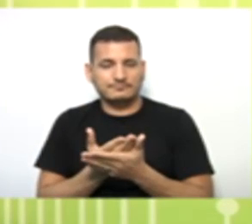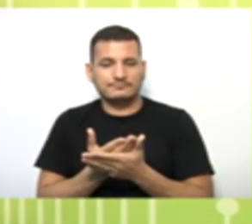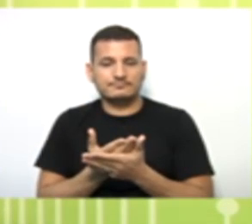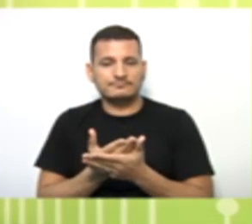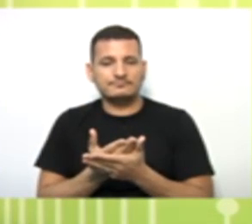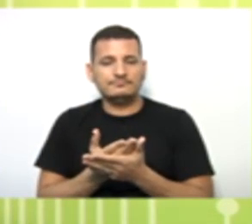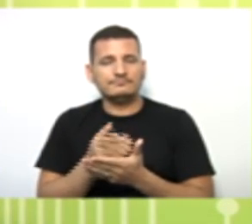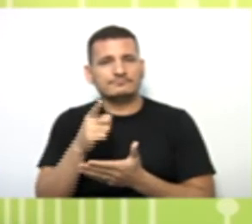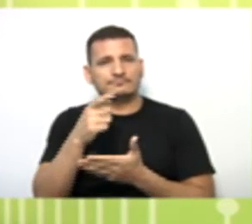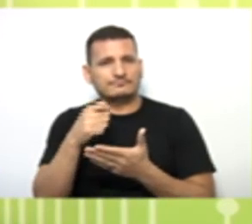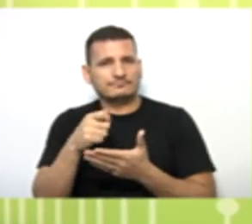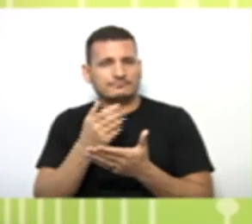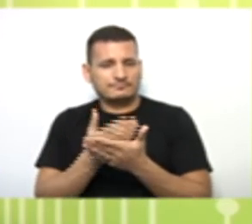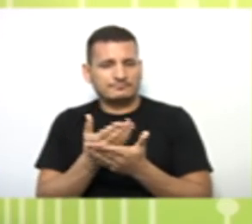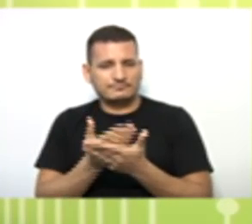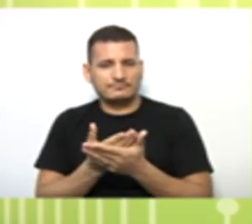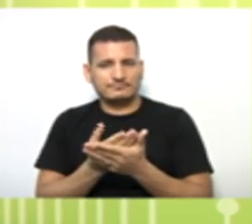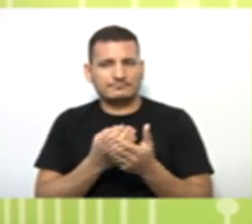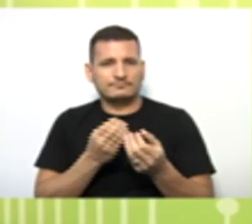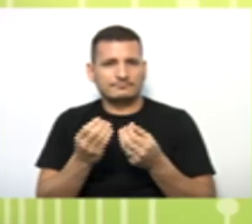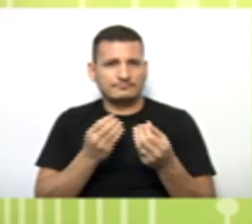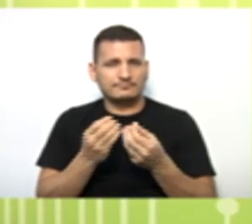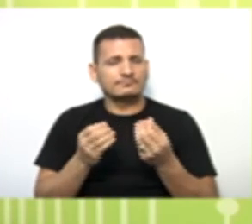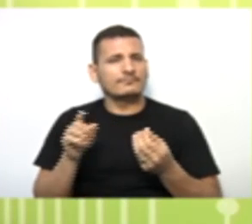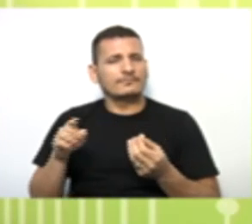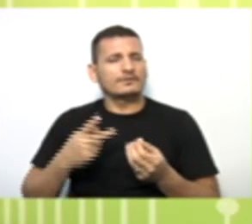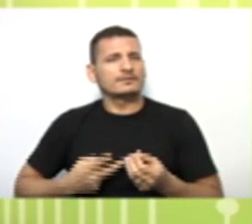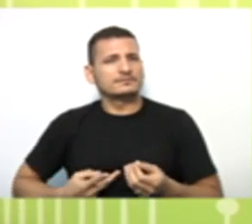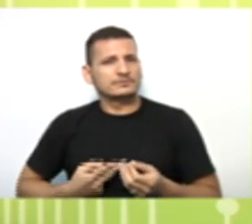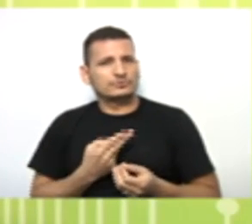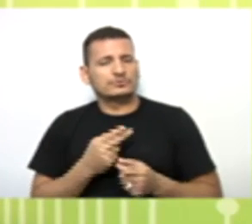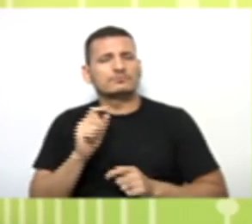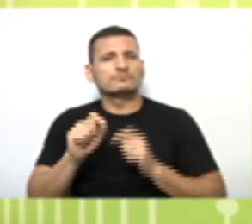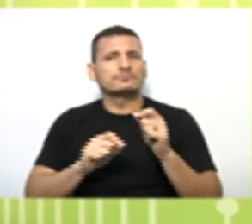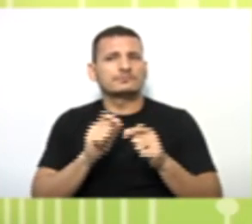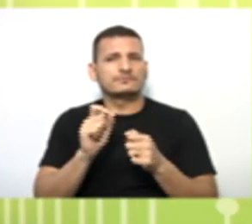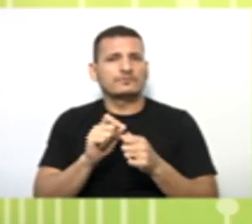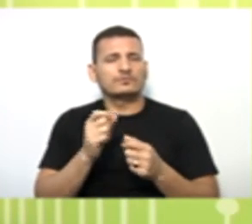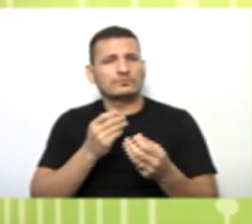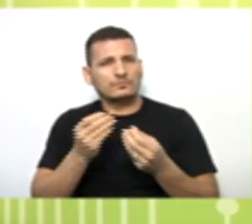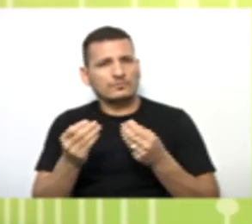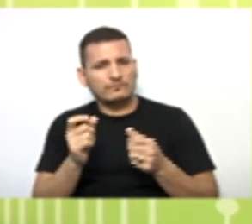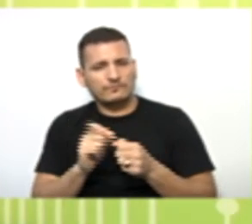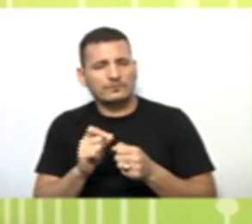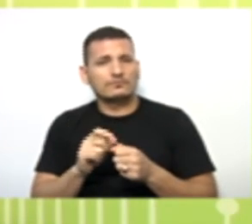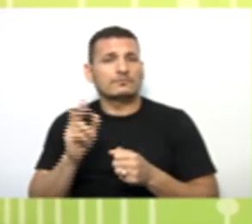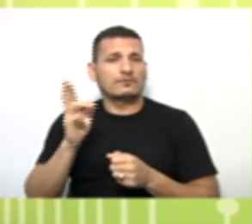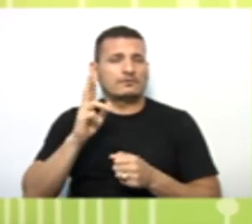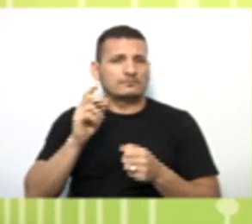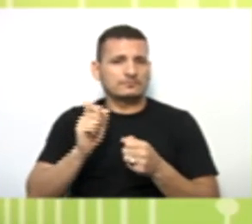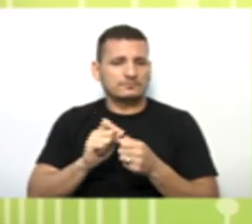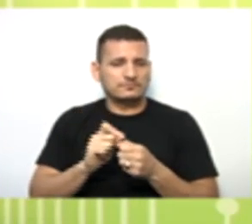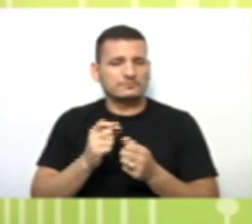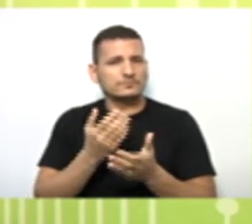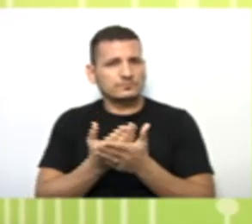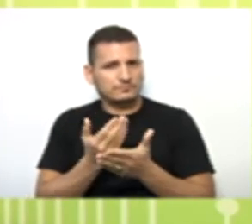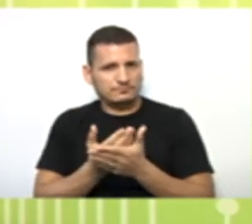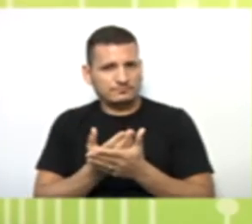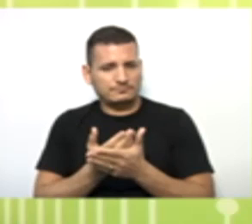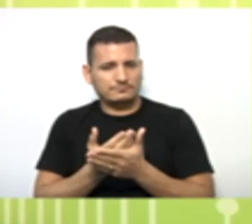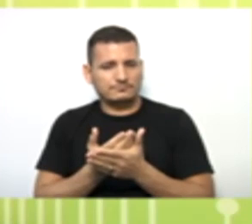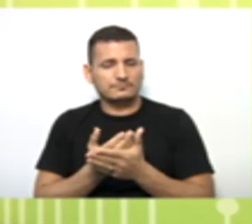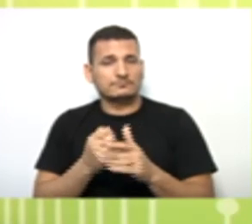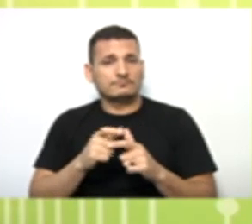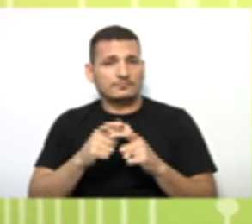aqui bem claro. Você vai ter que estudar como é o procedimento dessa cirurgia, o que é feito, como é feito, por quem vai ser feito, estudar um pouco sobre aquilo.